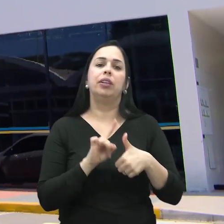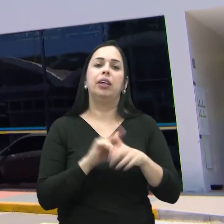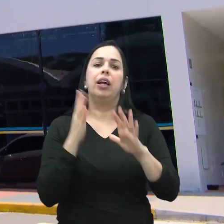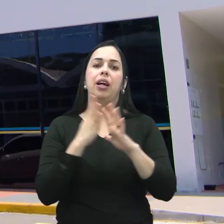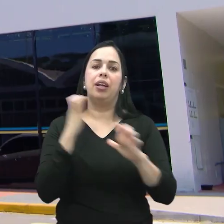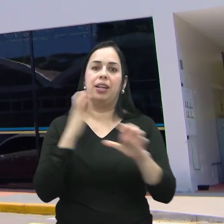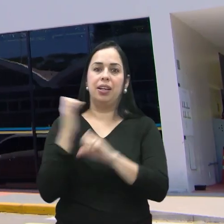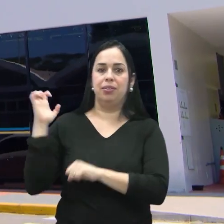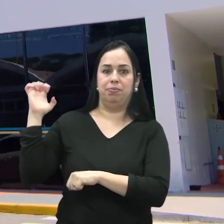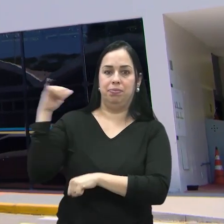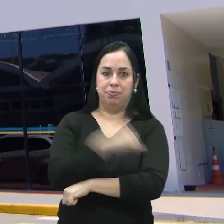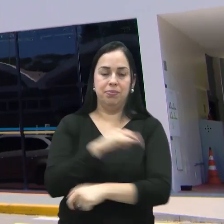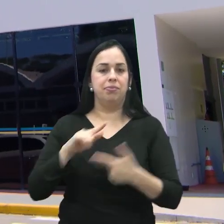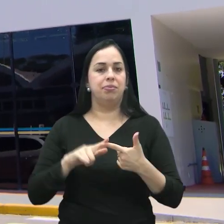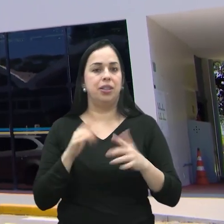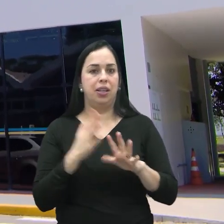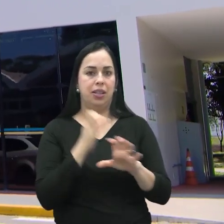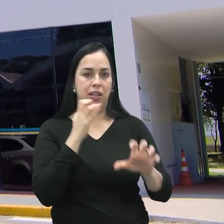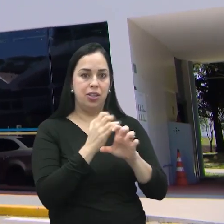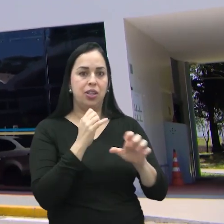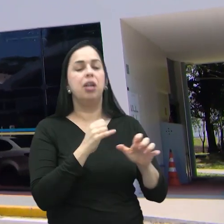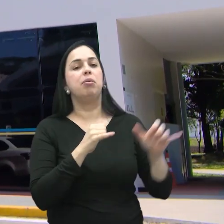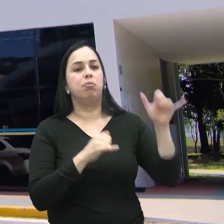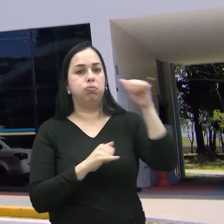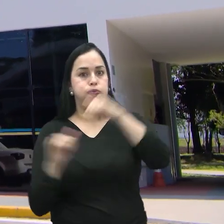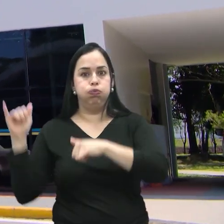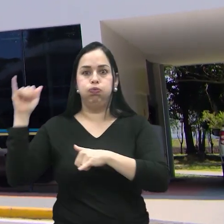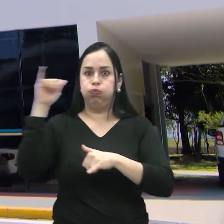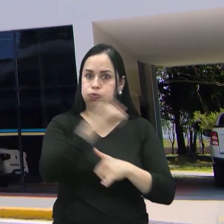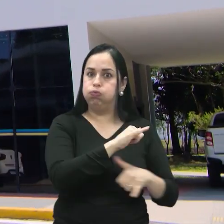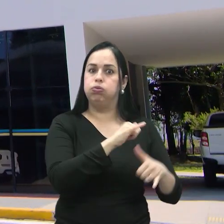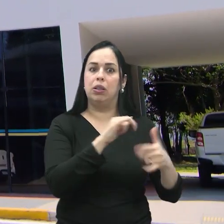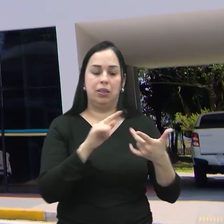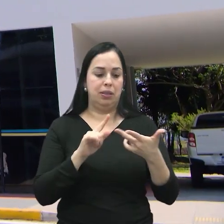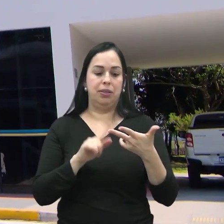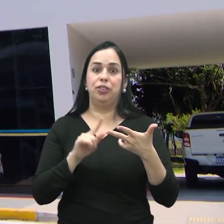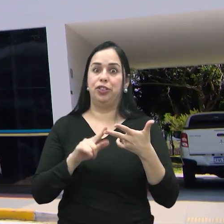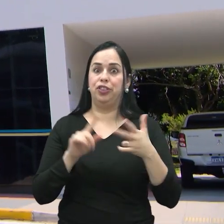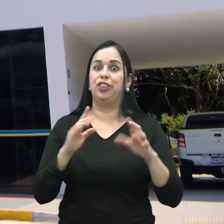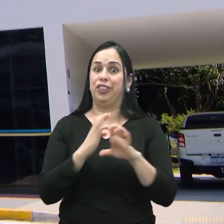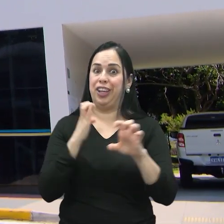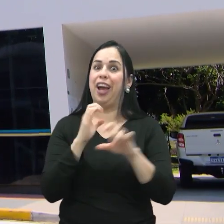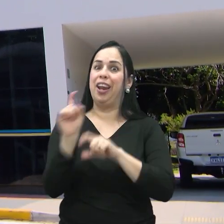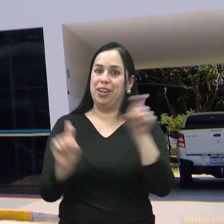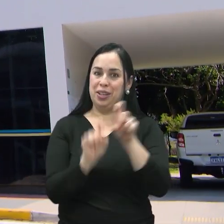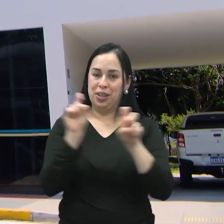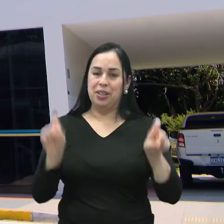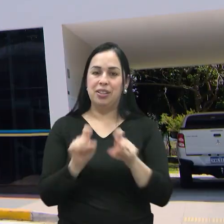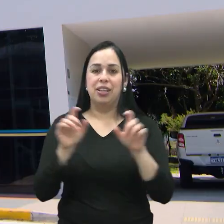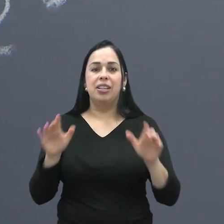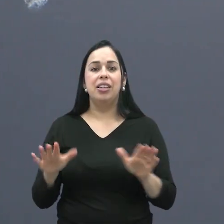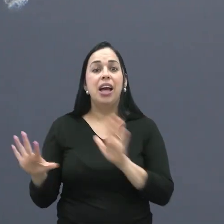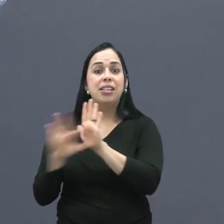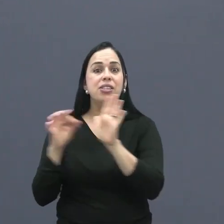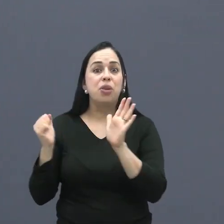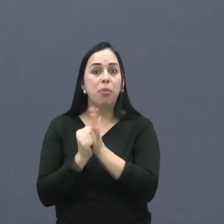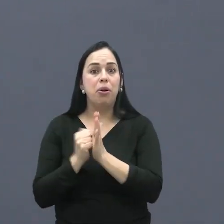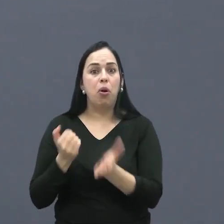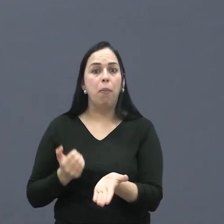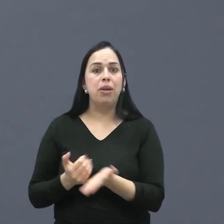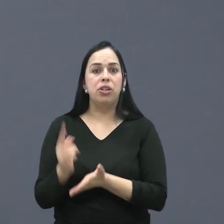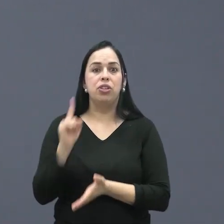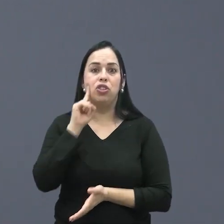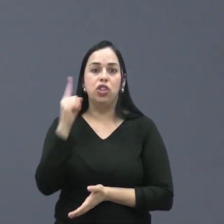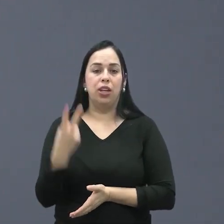graduação oferecidos estão os de engenharia aeroespacial, engenharia aeronáutica e engenharia da computação. Neste ano,